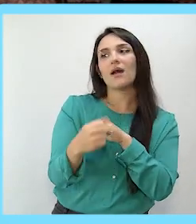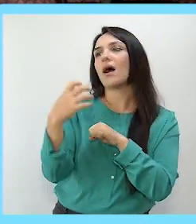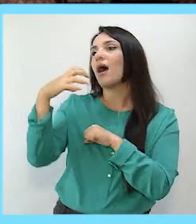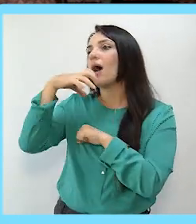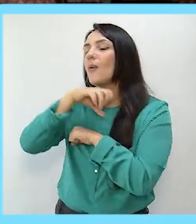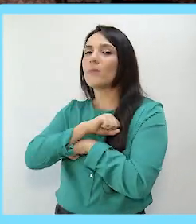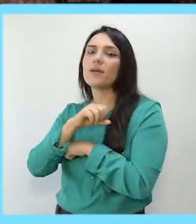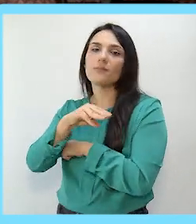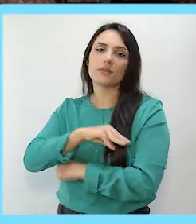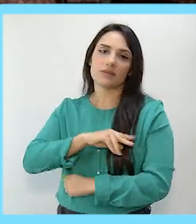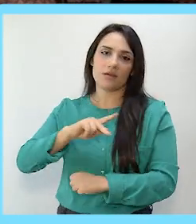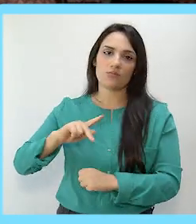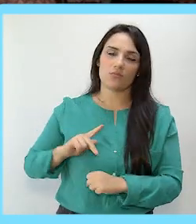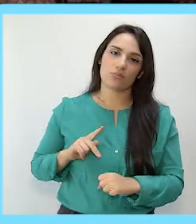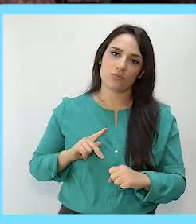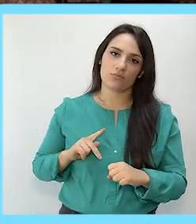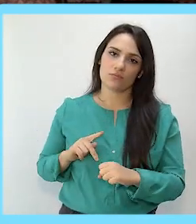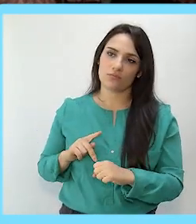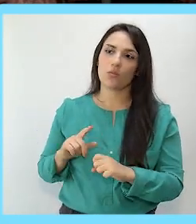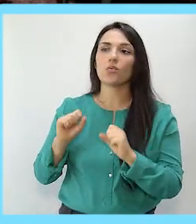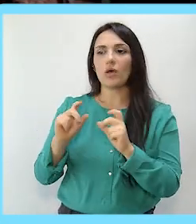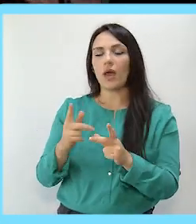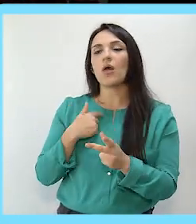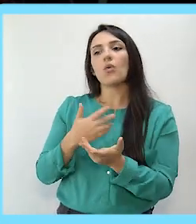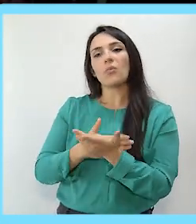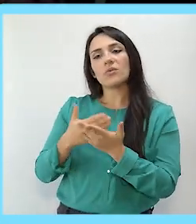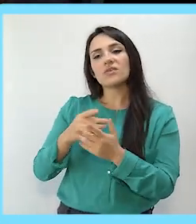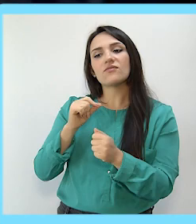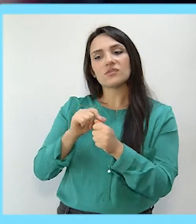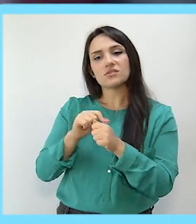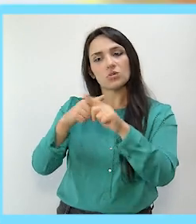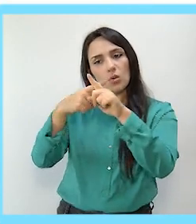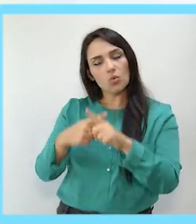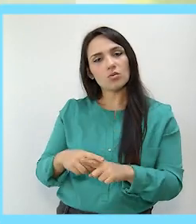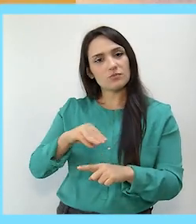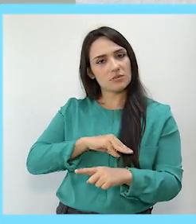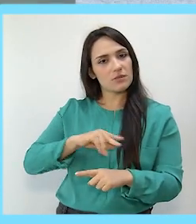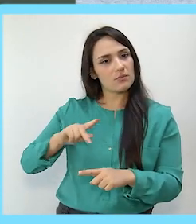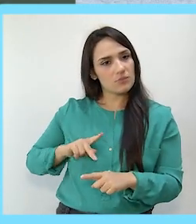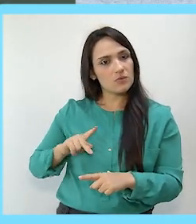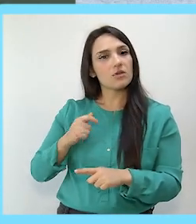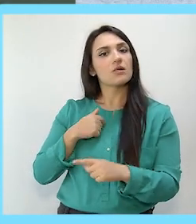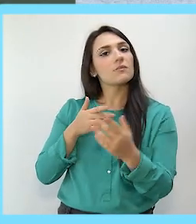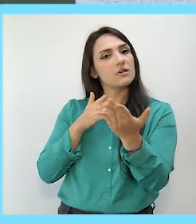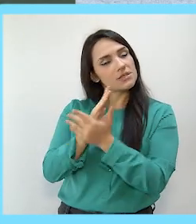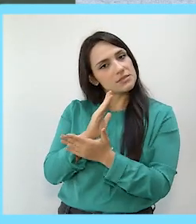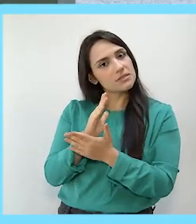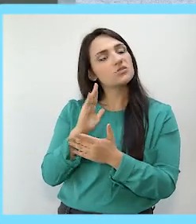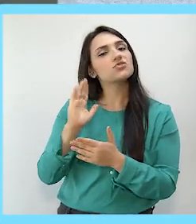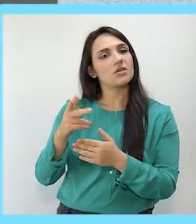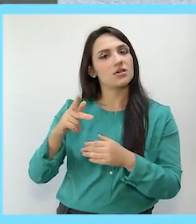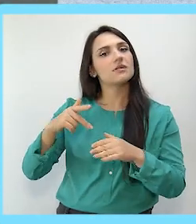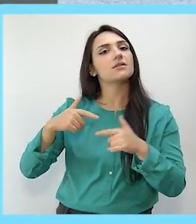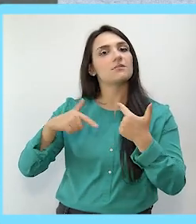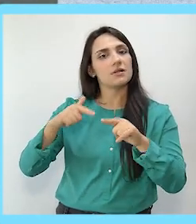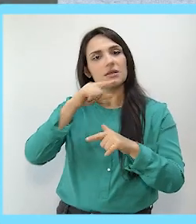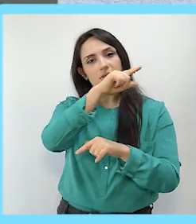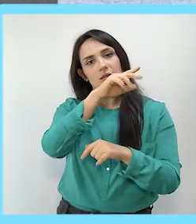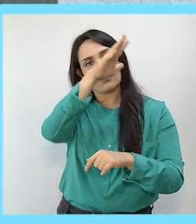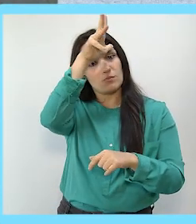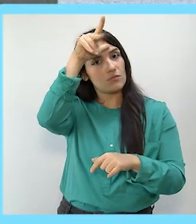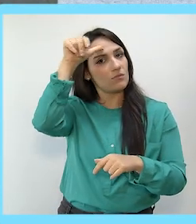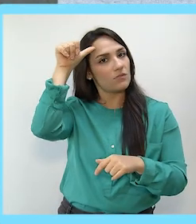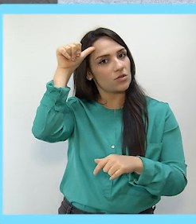estudar, me encantei pelo Ministério Público, e aí eu fazia concurso para o Ministério Público, passei, né? Eu fui promotora de justiça lá no